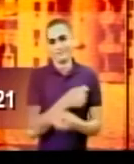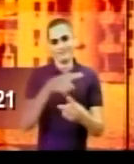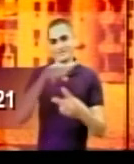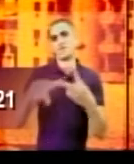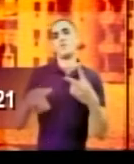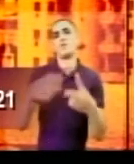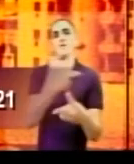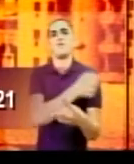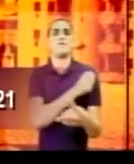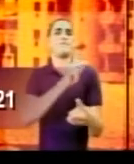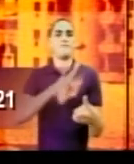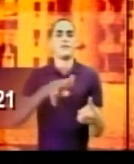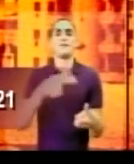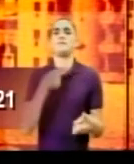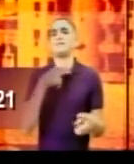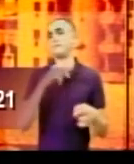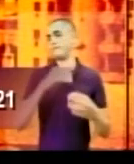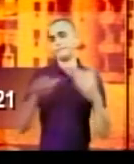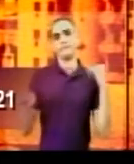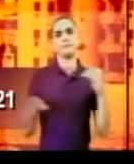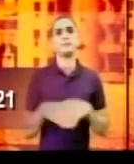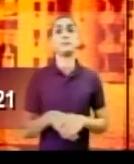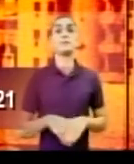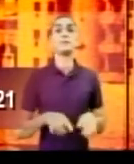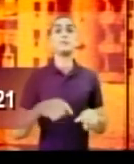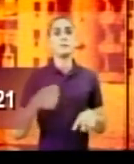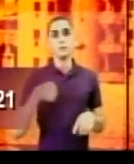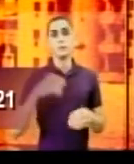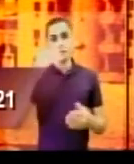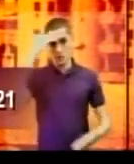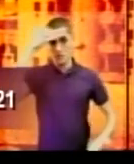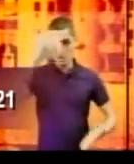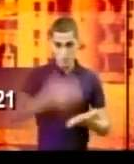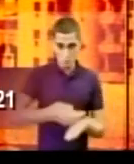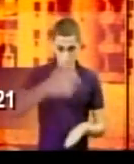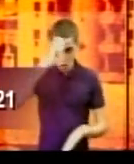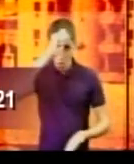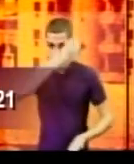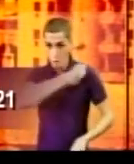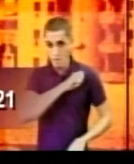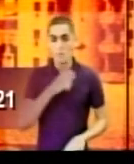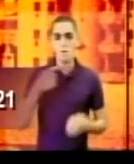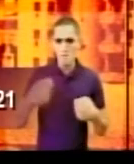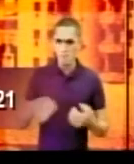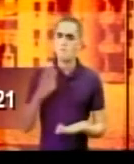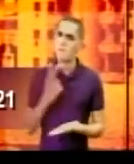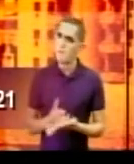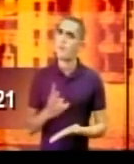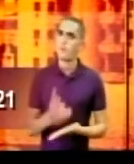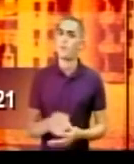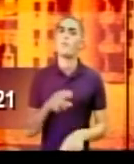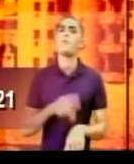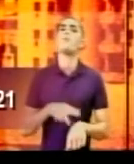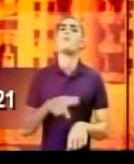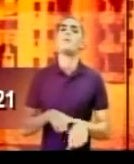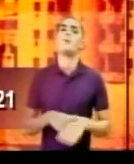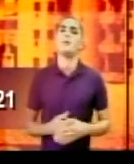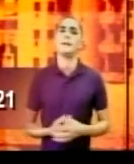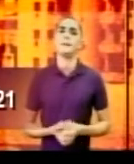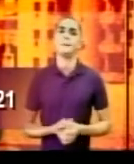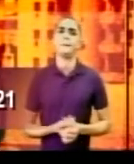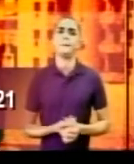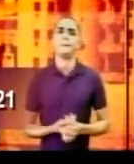eu acredito que Rio Preto deve continuar, pelo menos no momento,